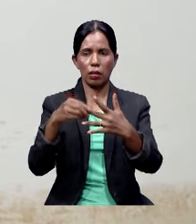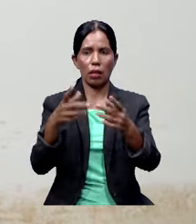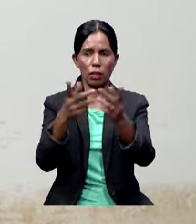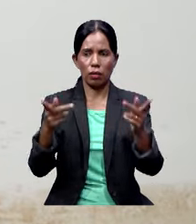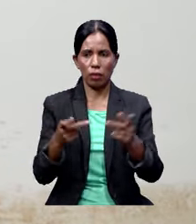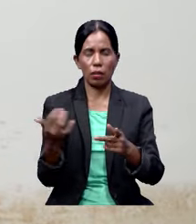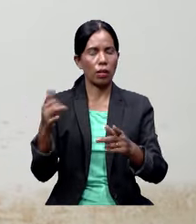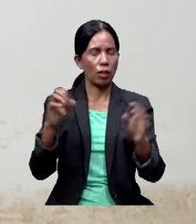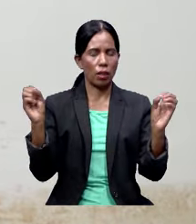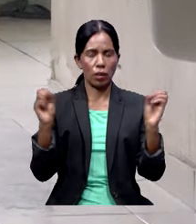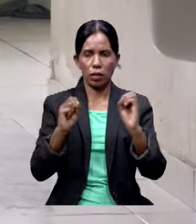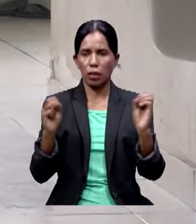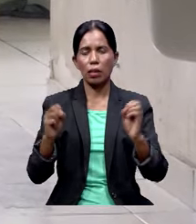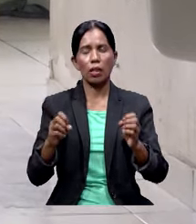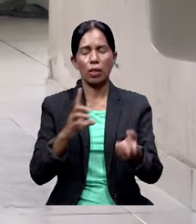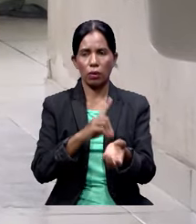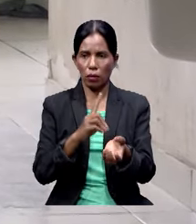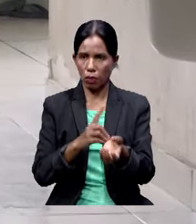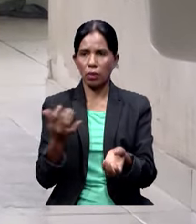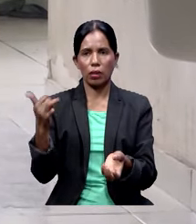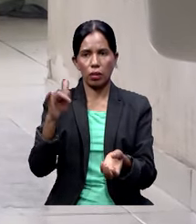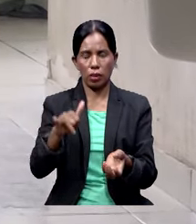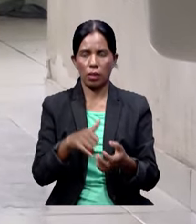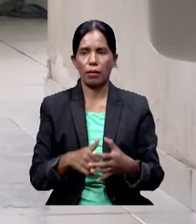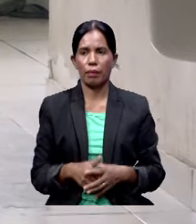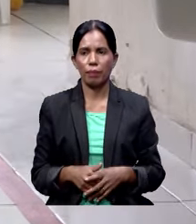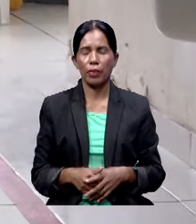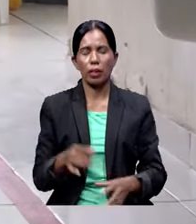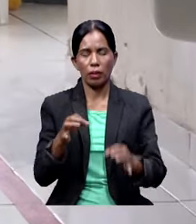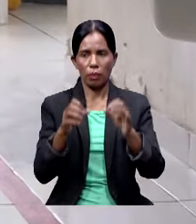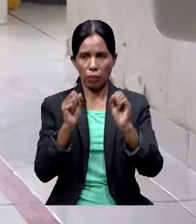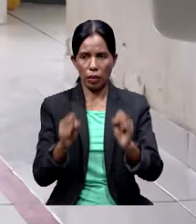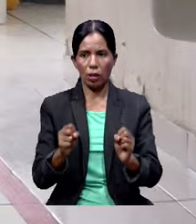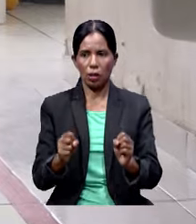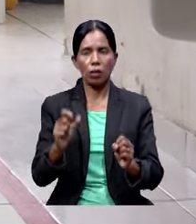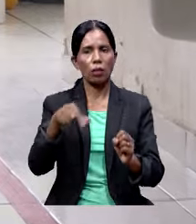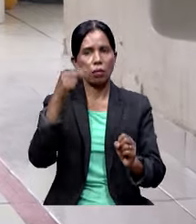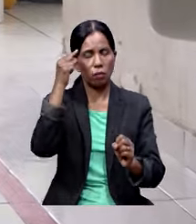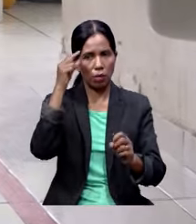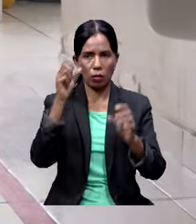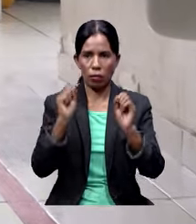memang menos pessoal Saudi. Nune sebele karek suzera tu governo bele